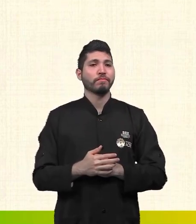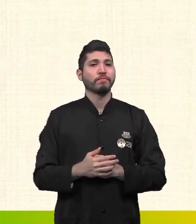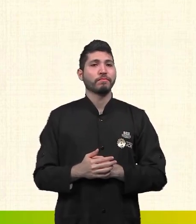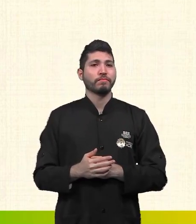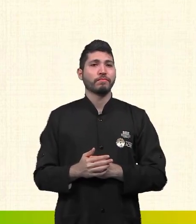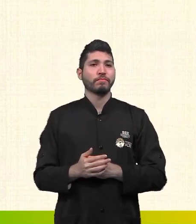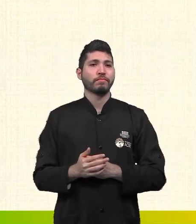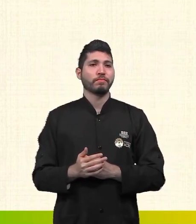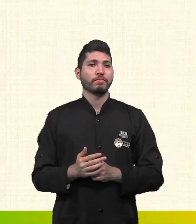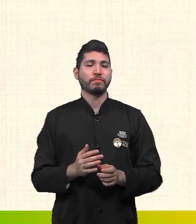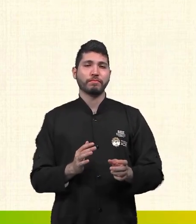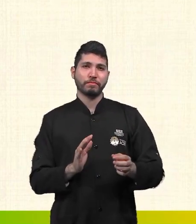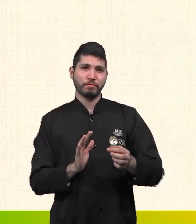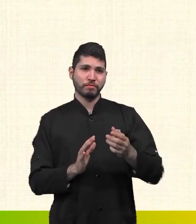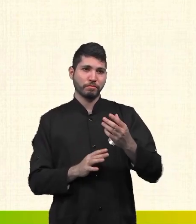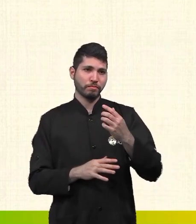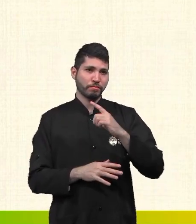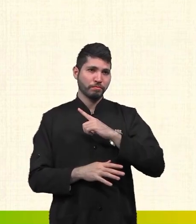seu pensamento.